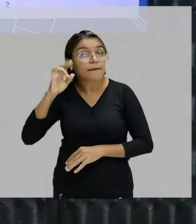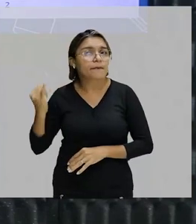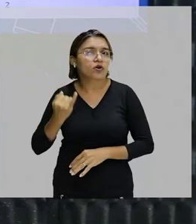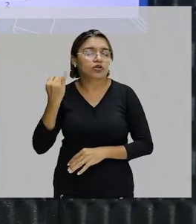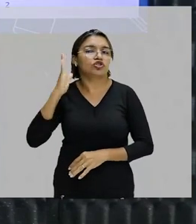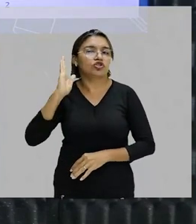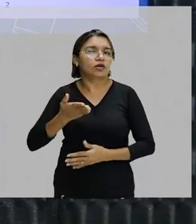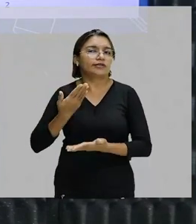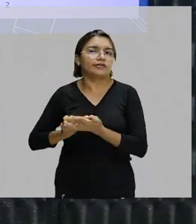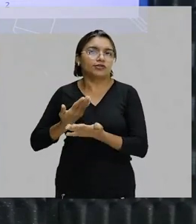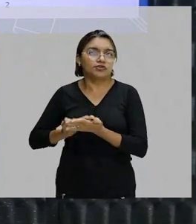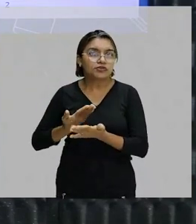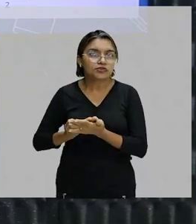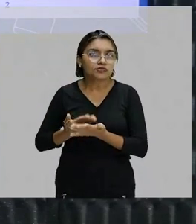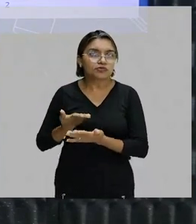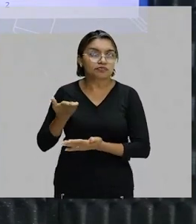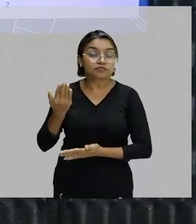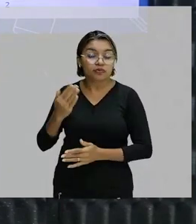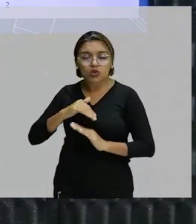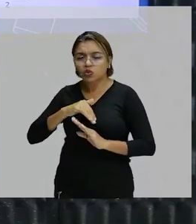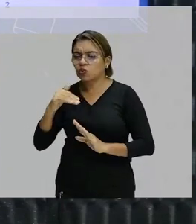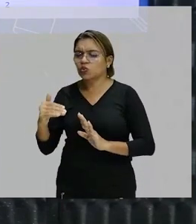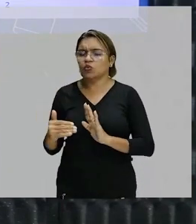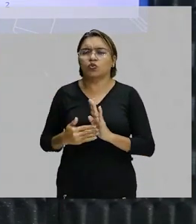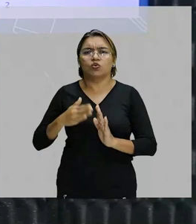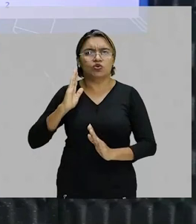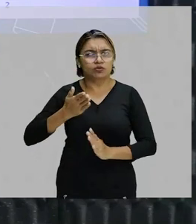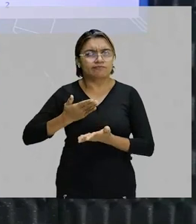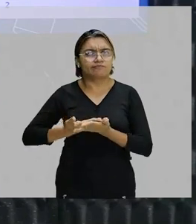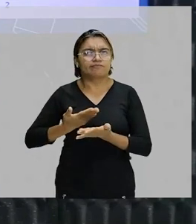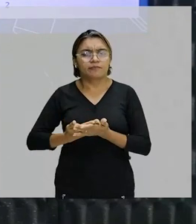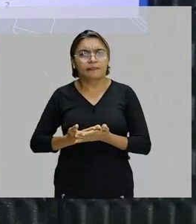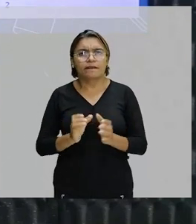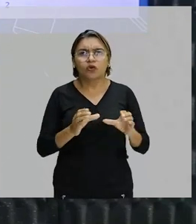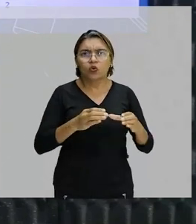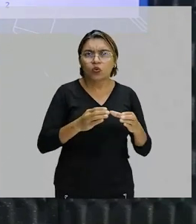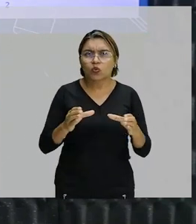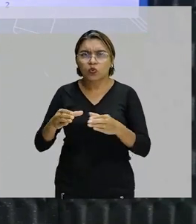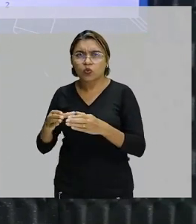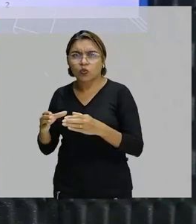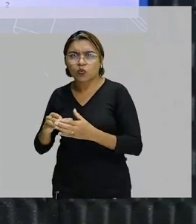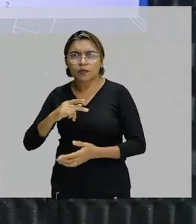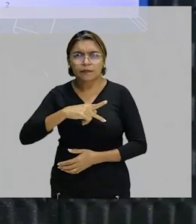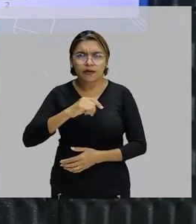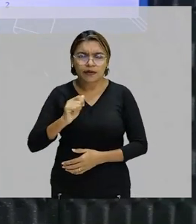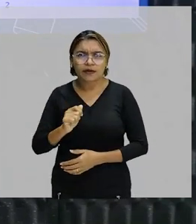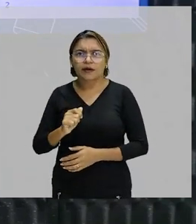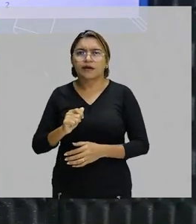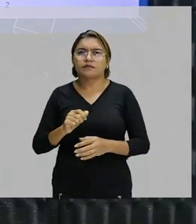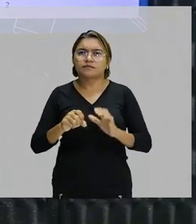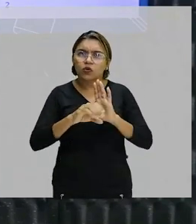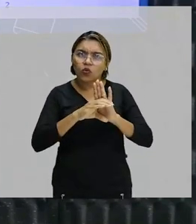fez o estudo aí E de tudo que você já estudou né classificação de pa definição de